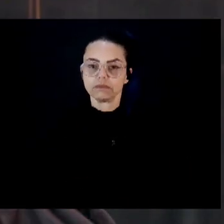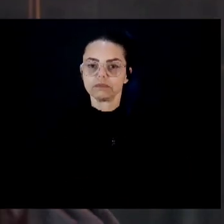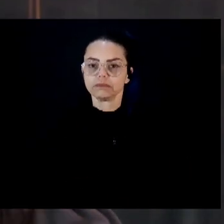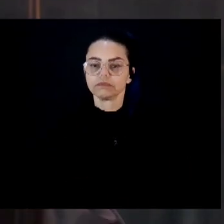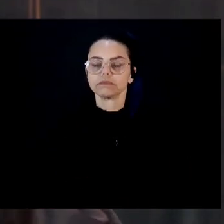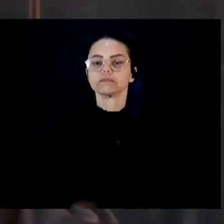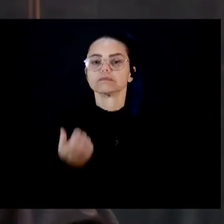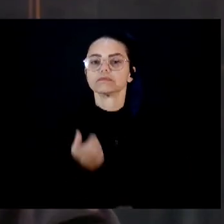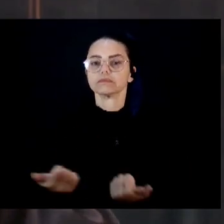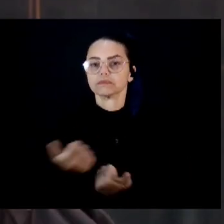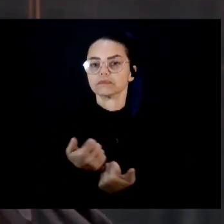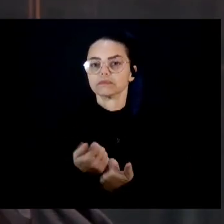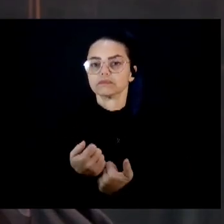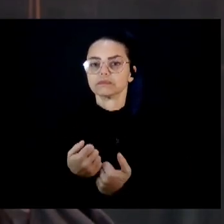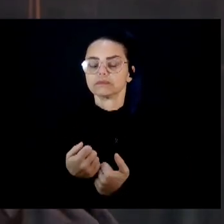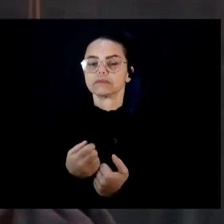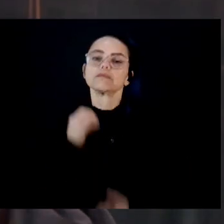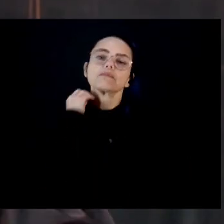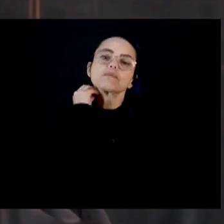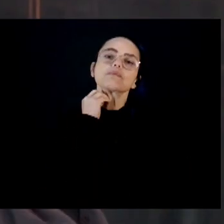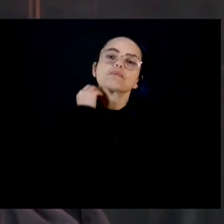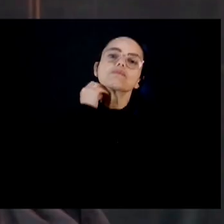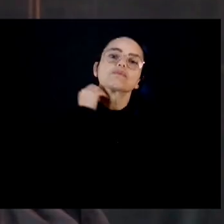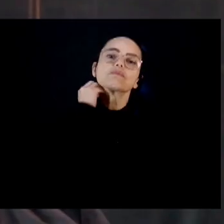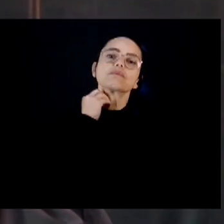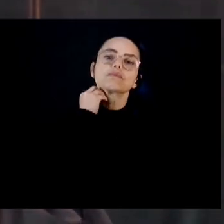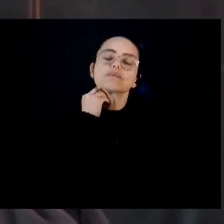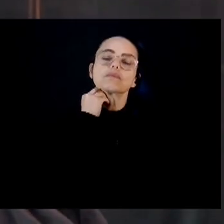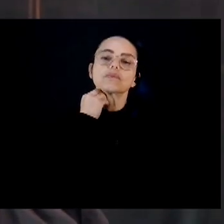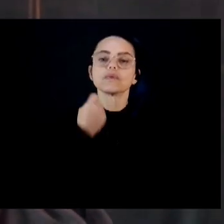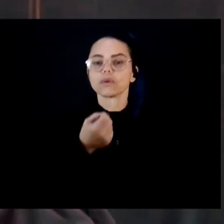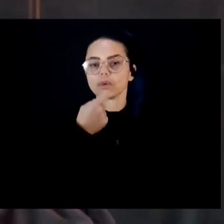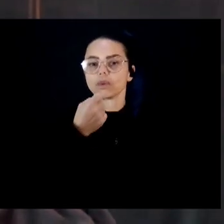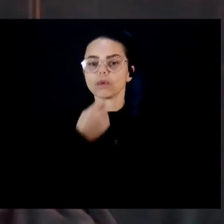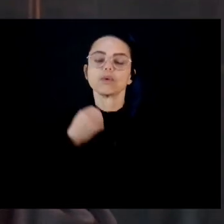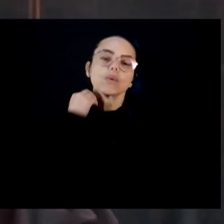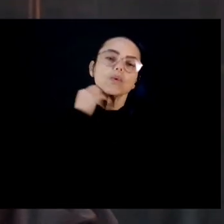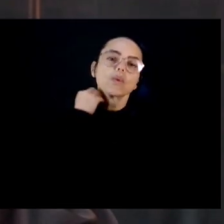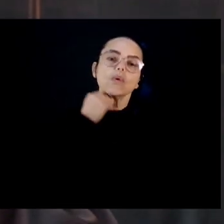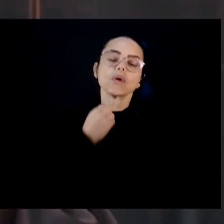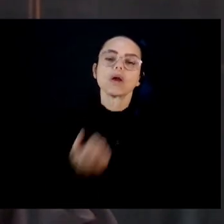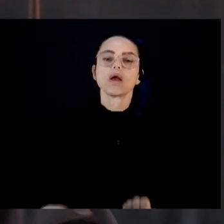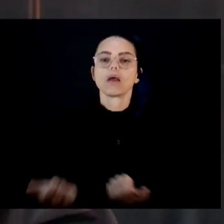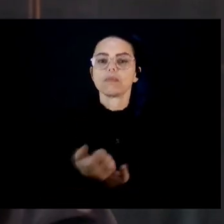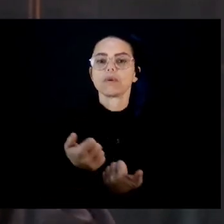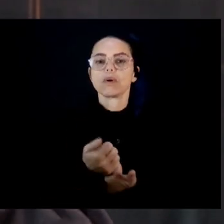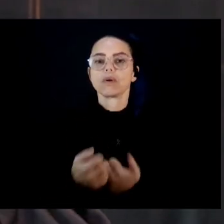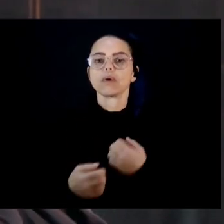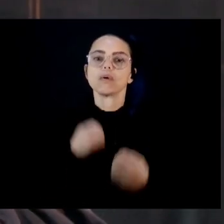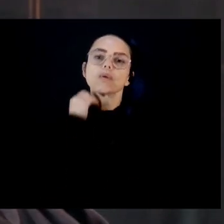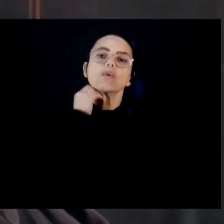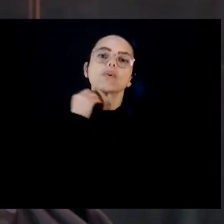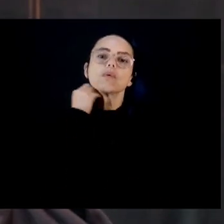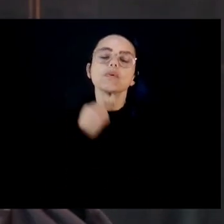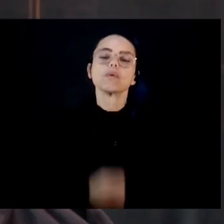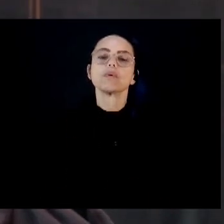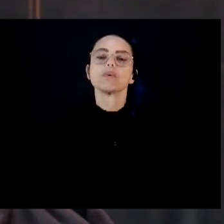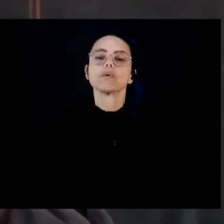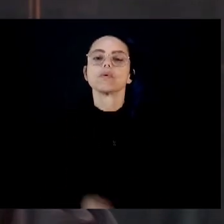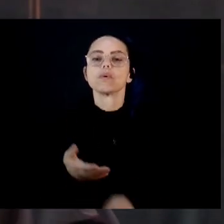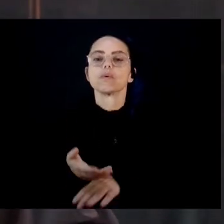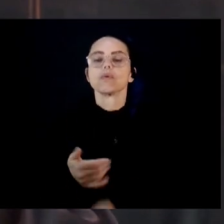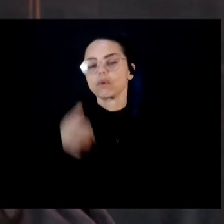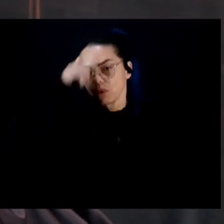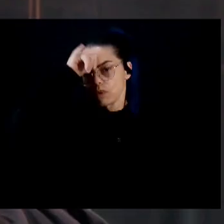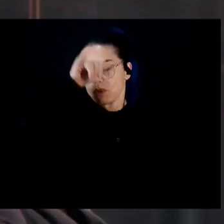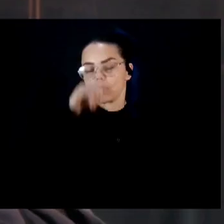hormonal. Toda a suplementação estratégica, não é, para a mulher, ela vem como realmente uma prevenção da